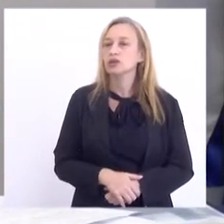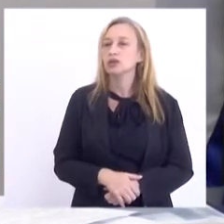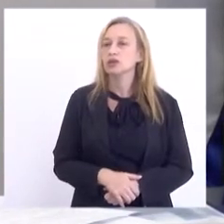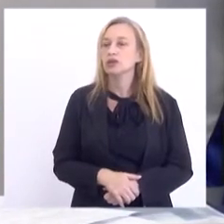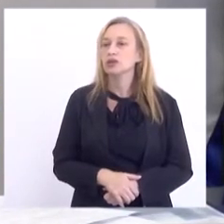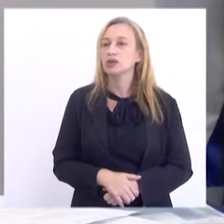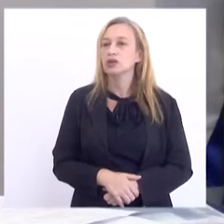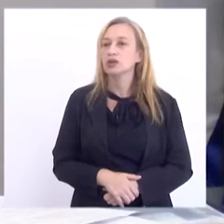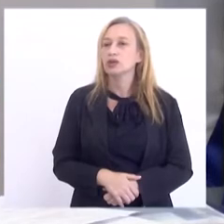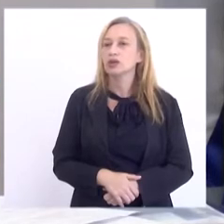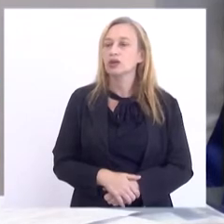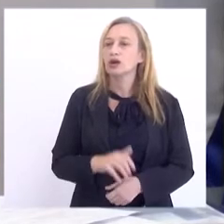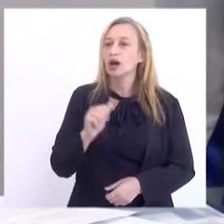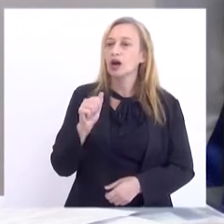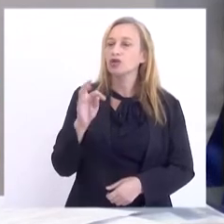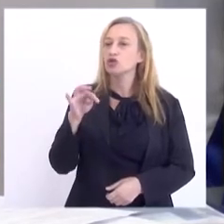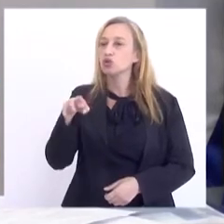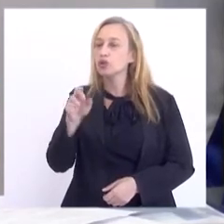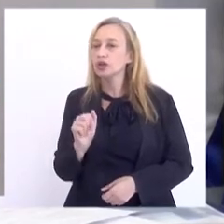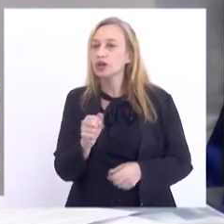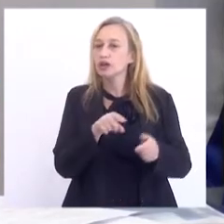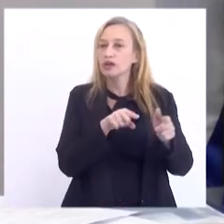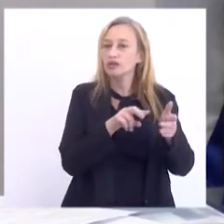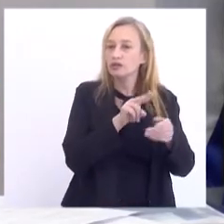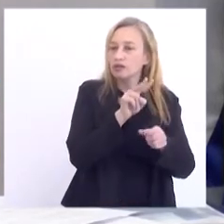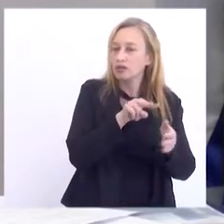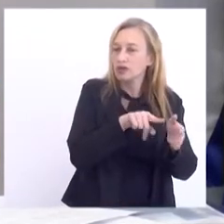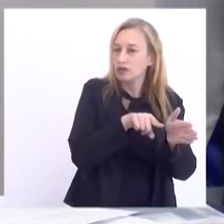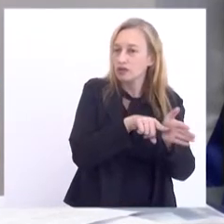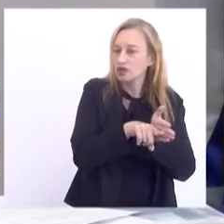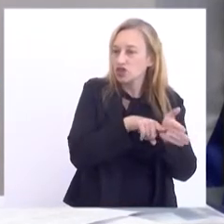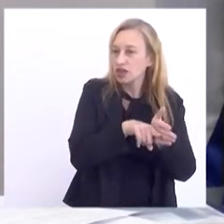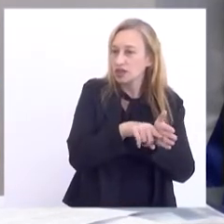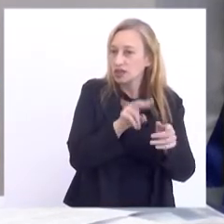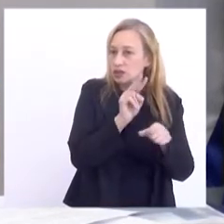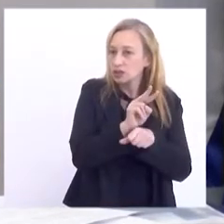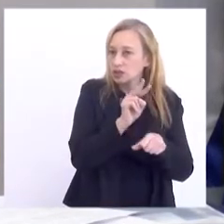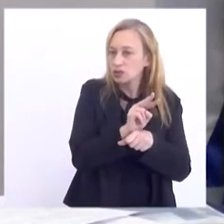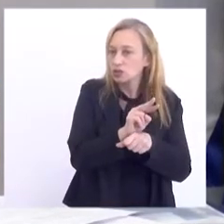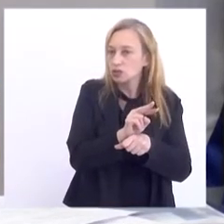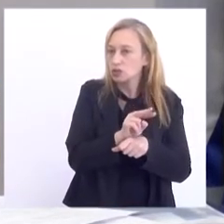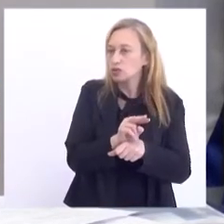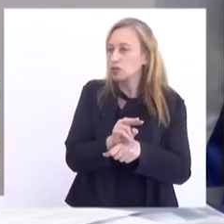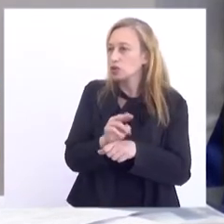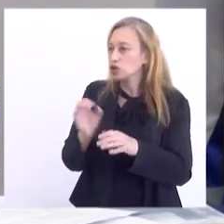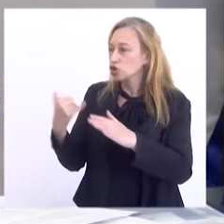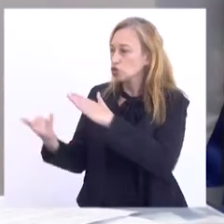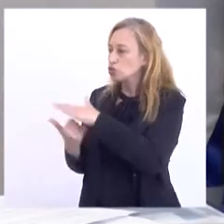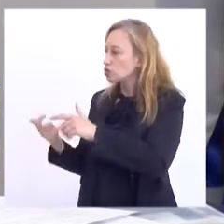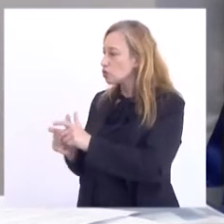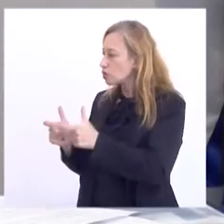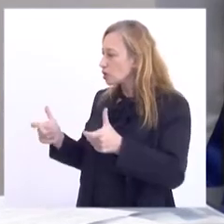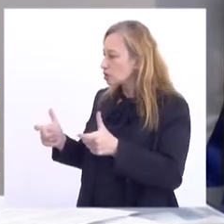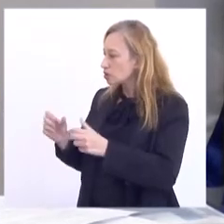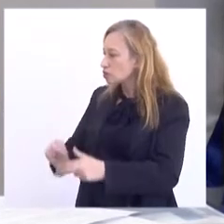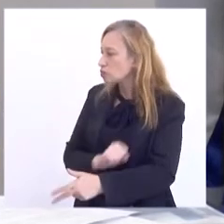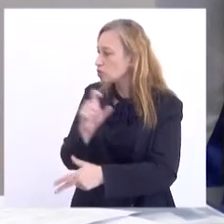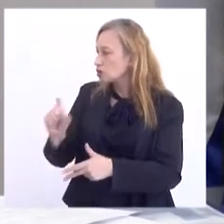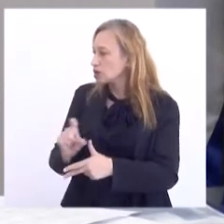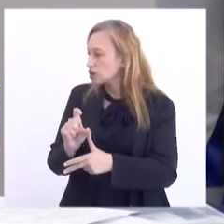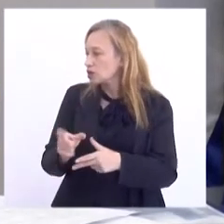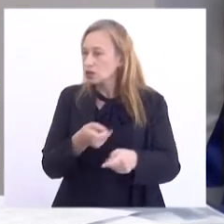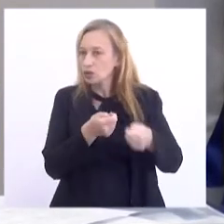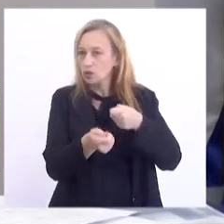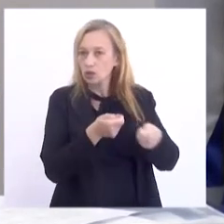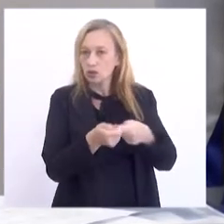auditoria e fiscalização show de som a grande instituição do Poder Executivo